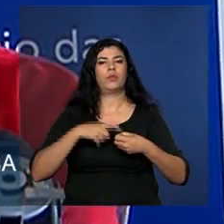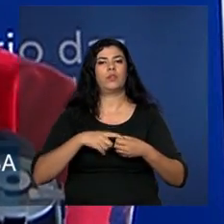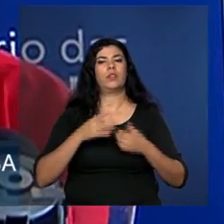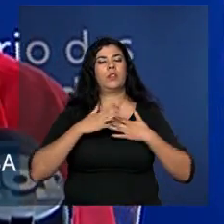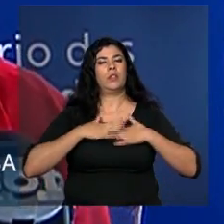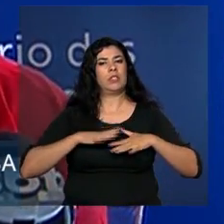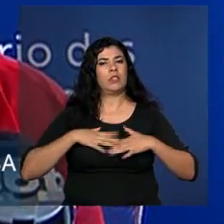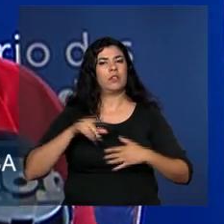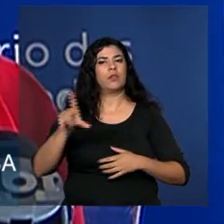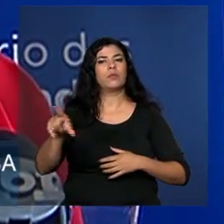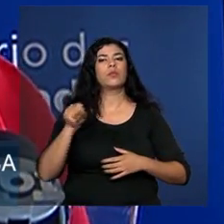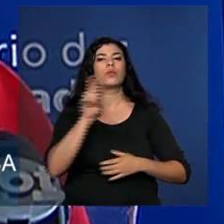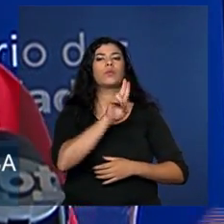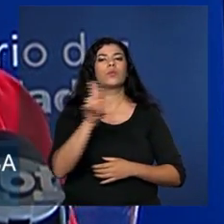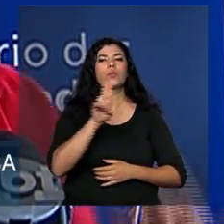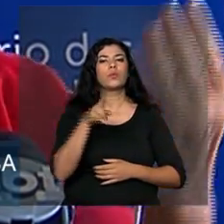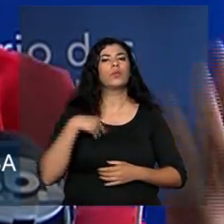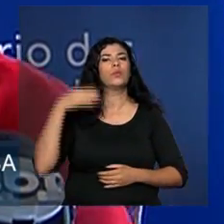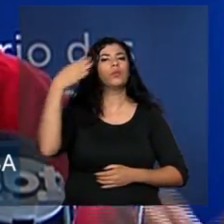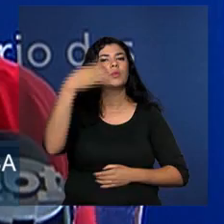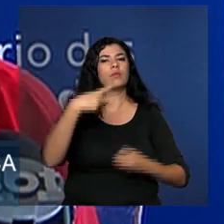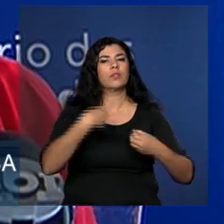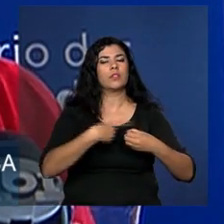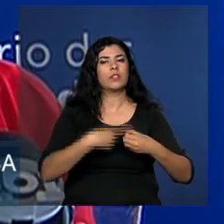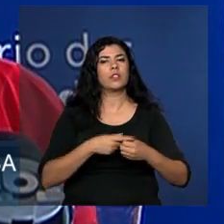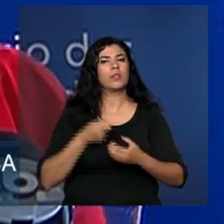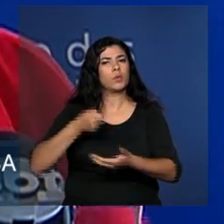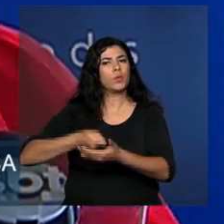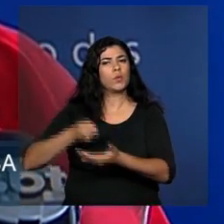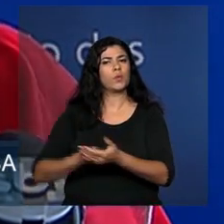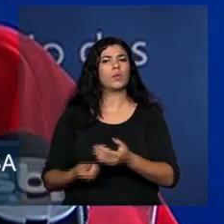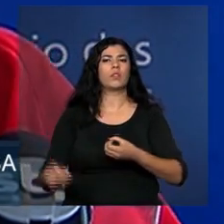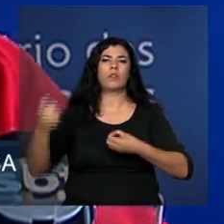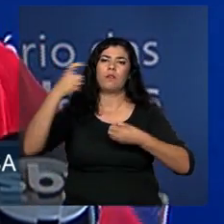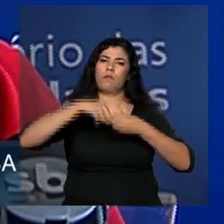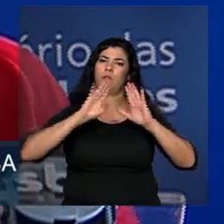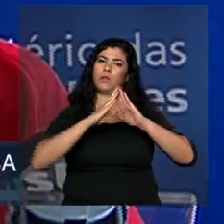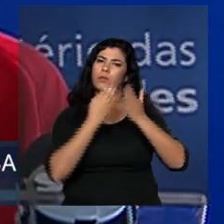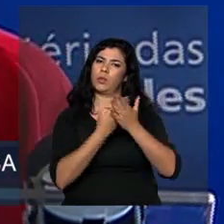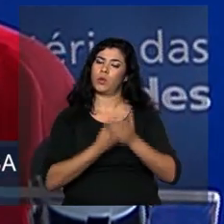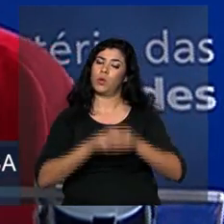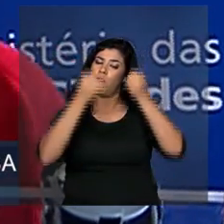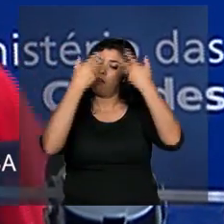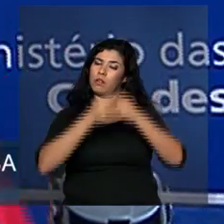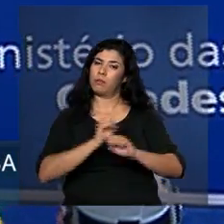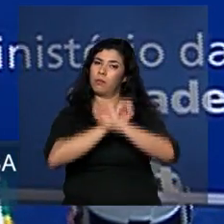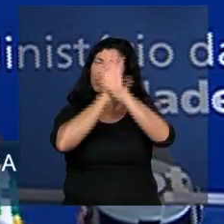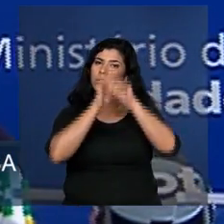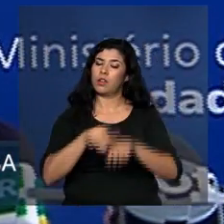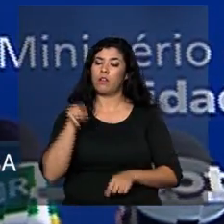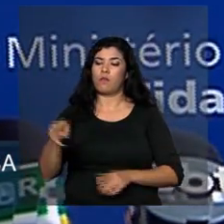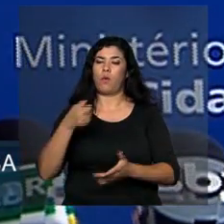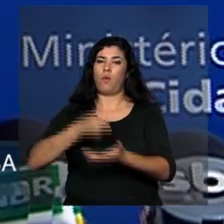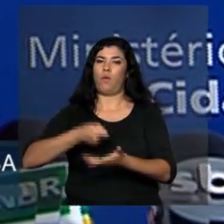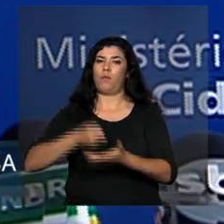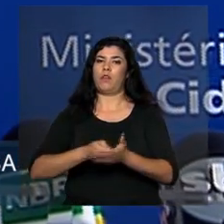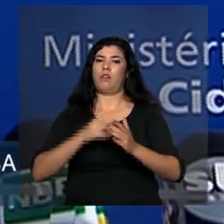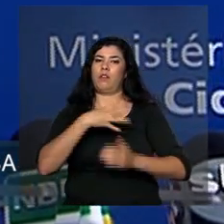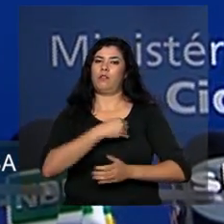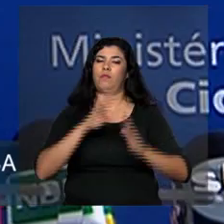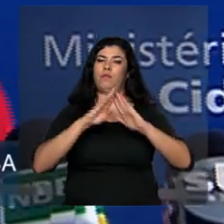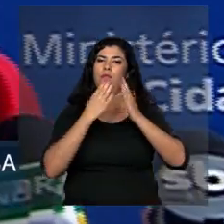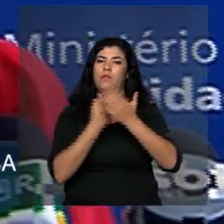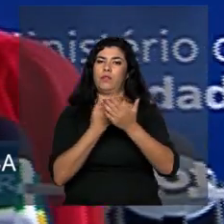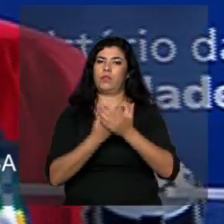seguinte, pega o nome, vai lá e faz ela voltar. Mas fala para ela, olha minha filha, põe as meninas na escola. Dá